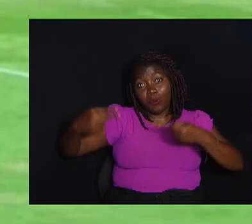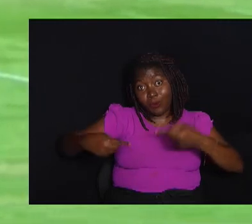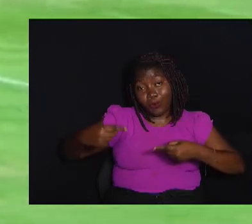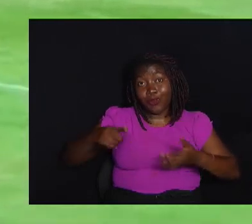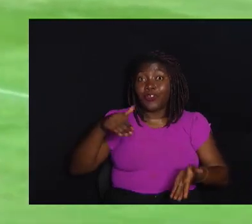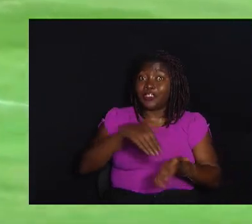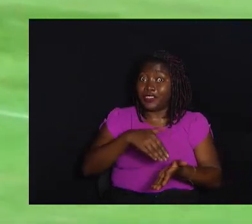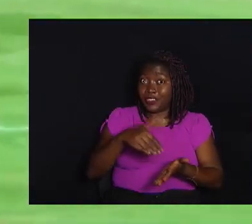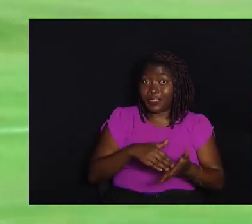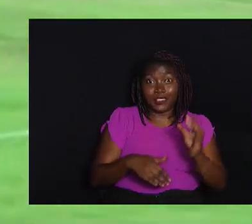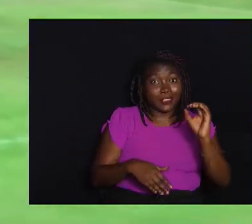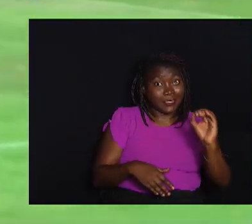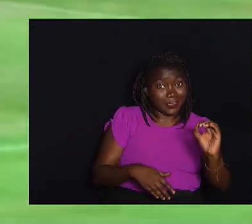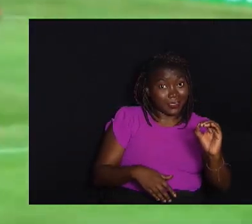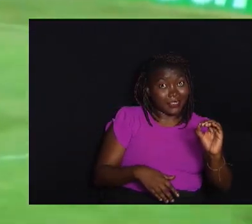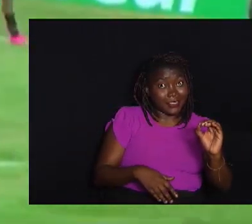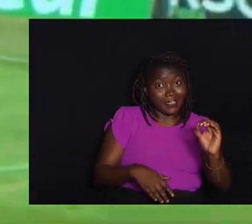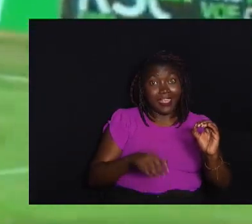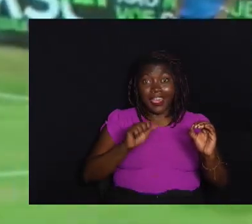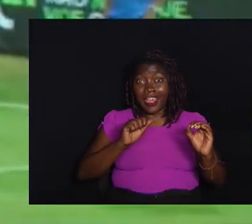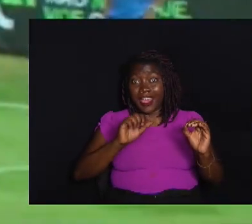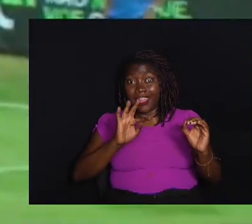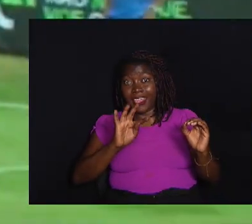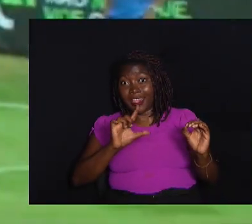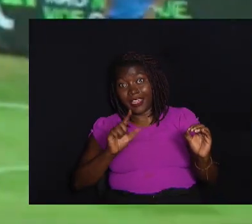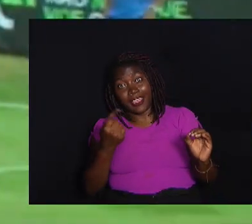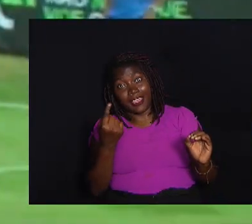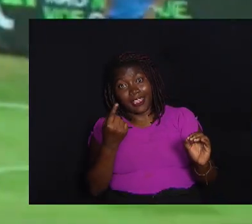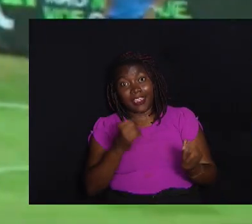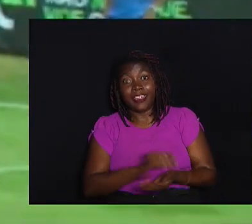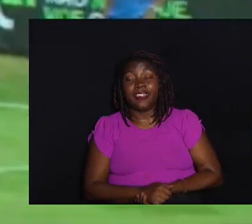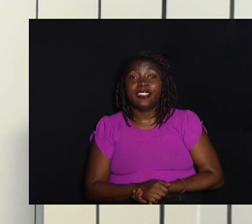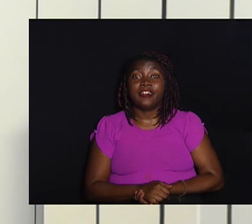Guarani 0, Atlético Goianiense 1.